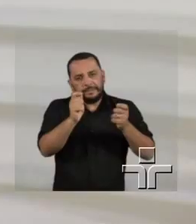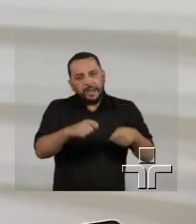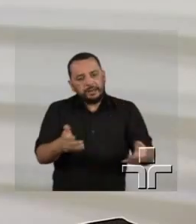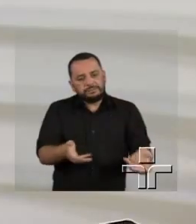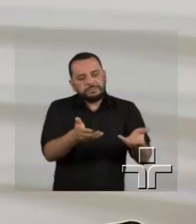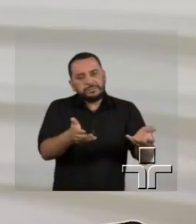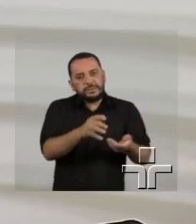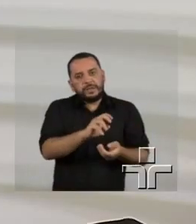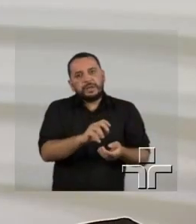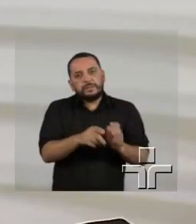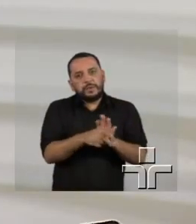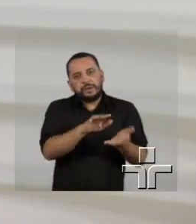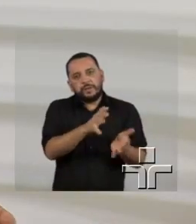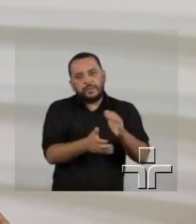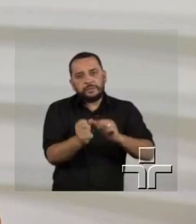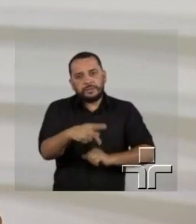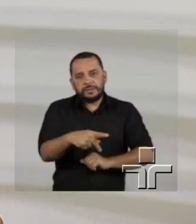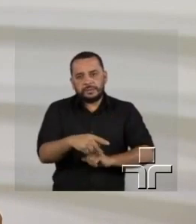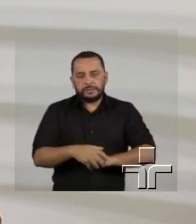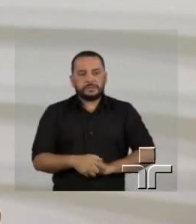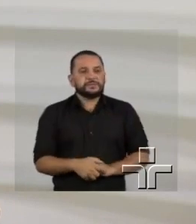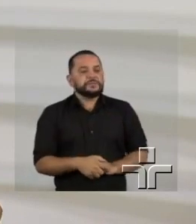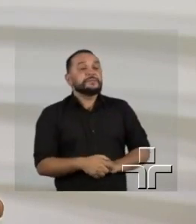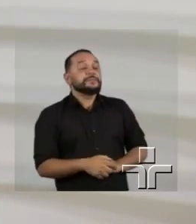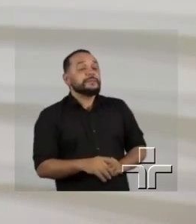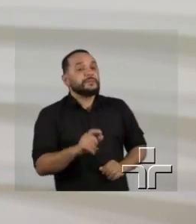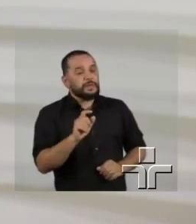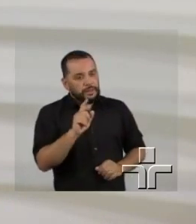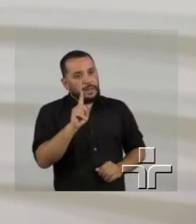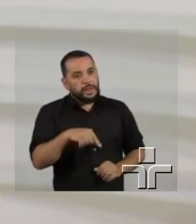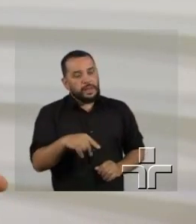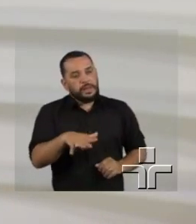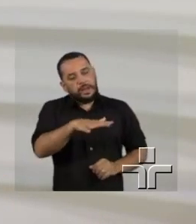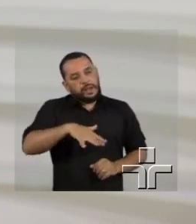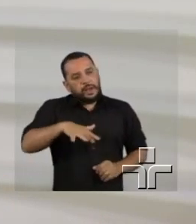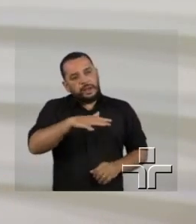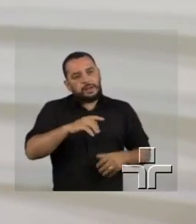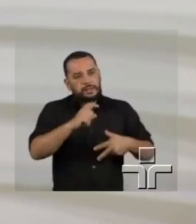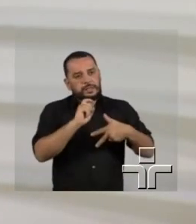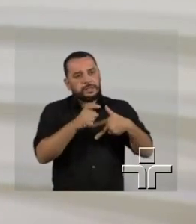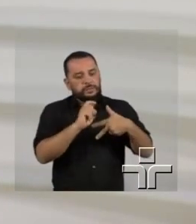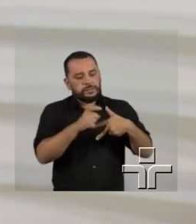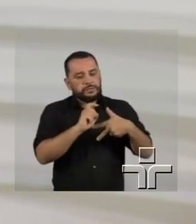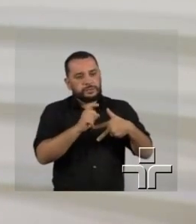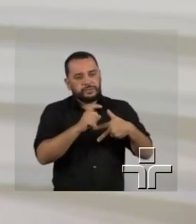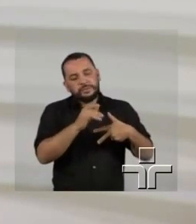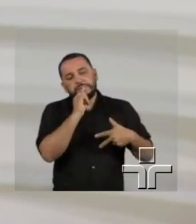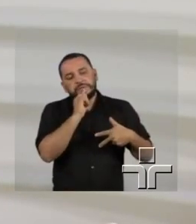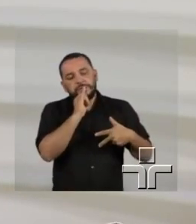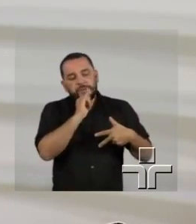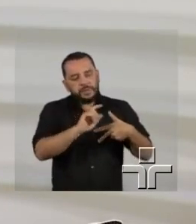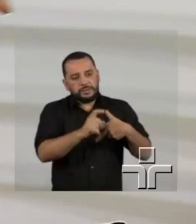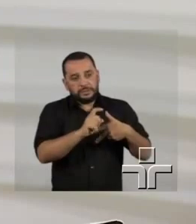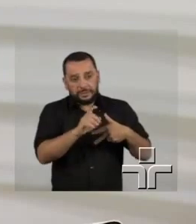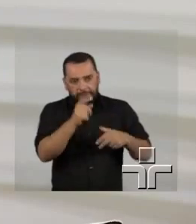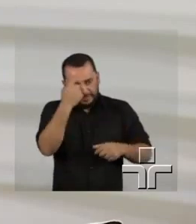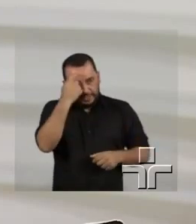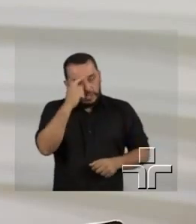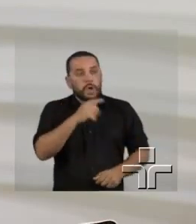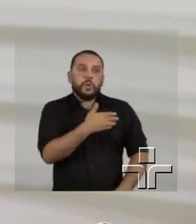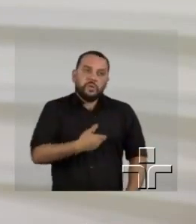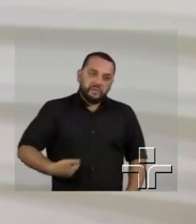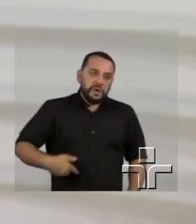Na história do Brasil tem vários casos de indicações que não eram embaixadores, que não eram diplomatas de carreira. Uhum. E eu acho